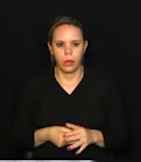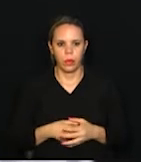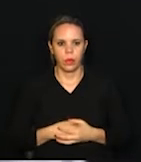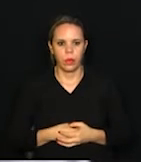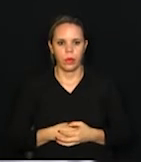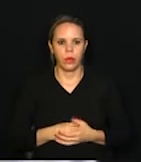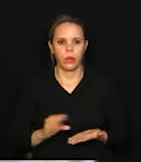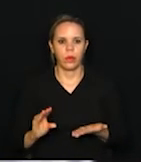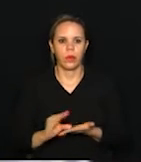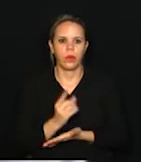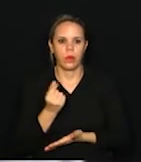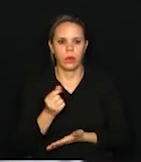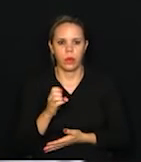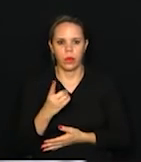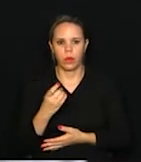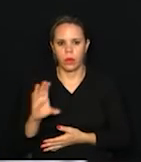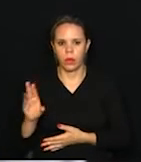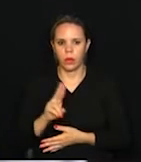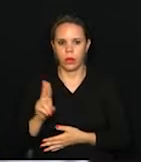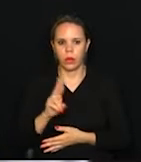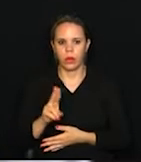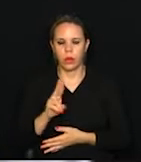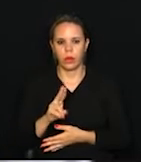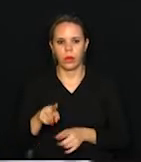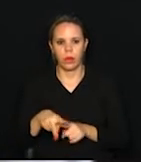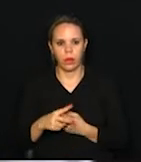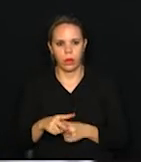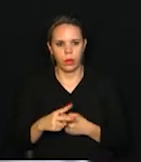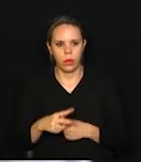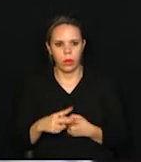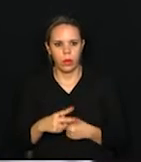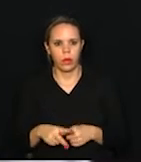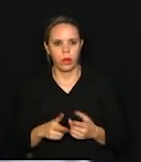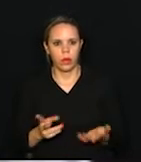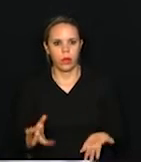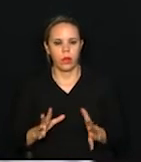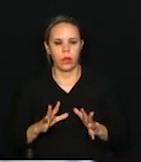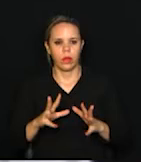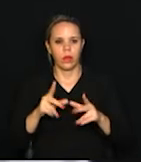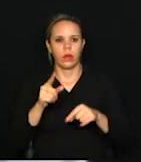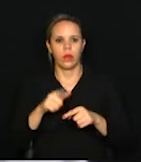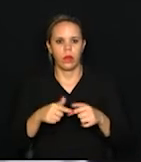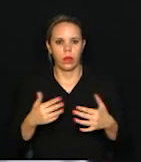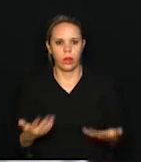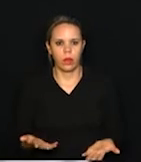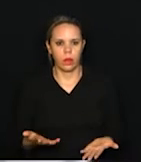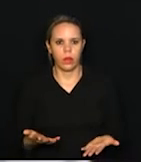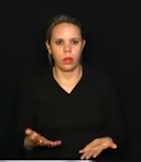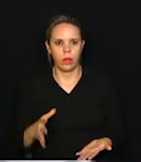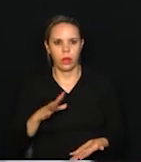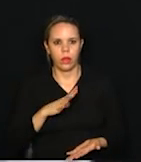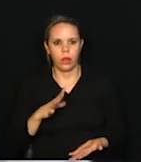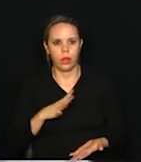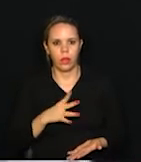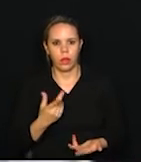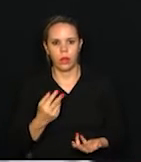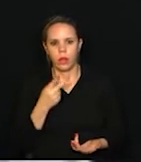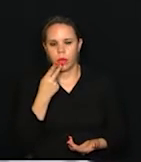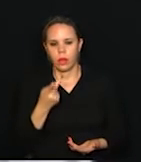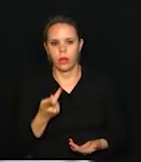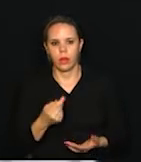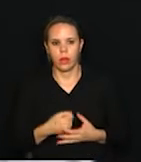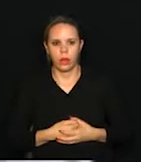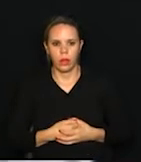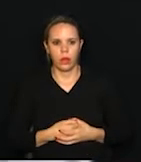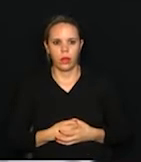O orçamento que a INDEC vai usar para manutenção de todo o equipamento na cidade, como você colocou,